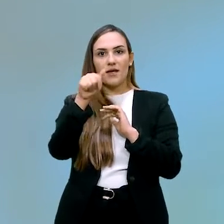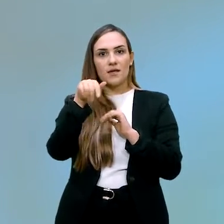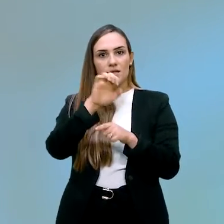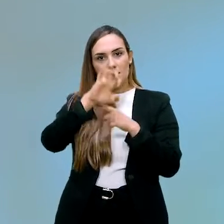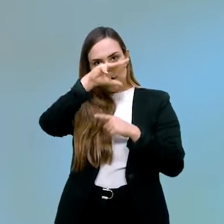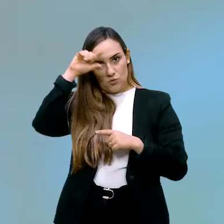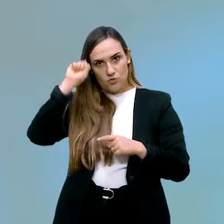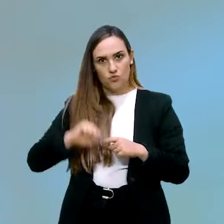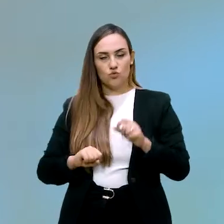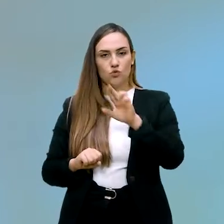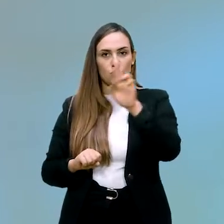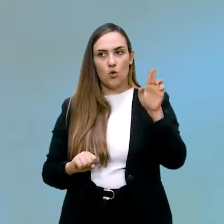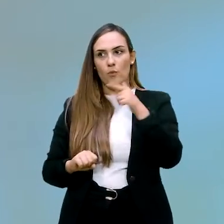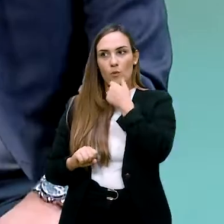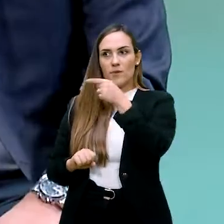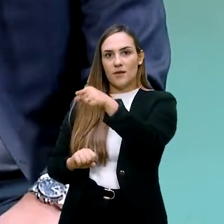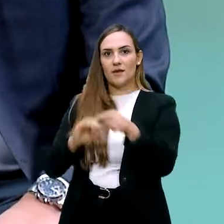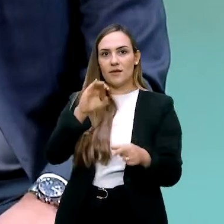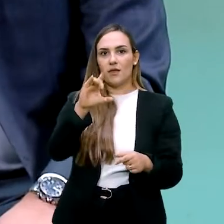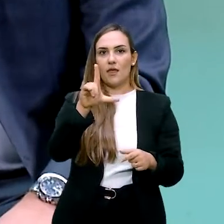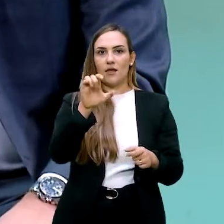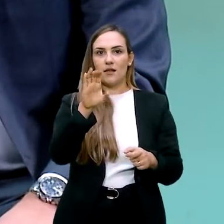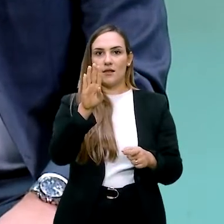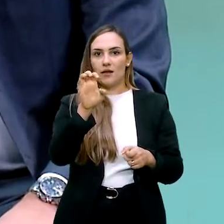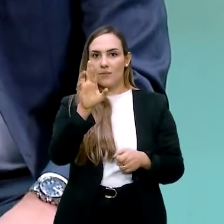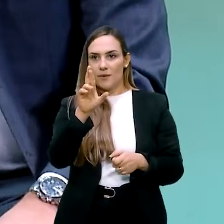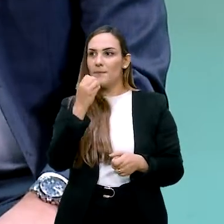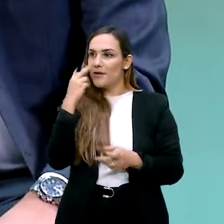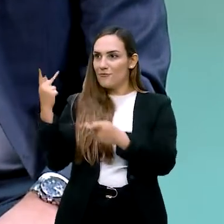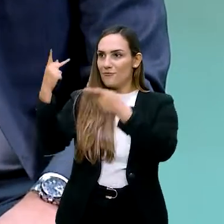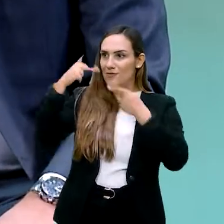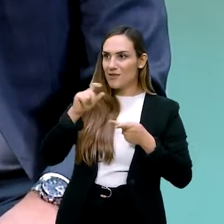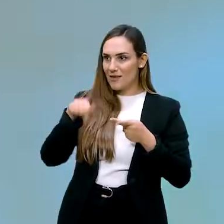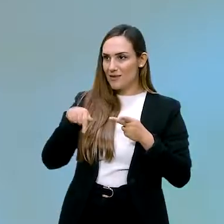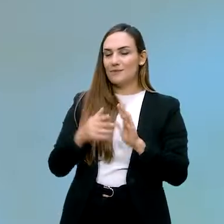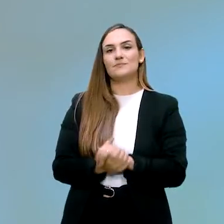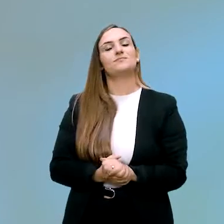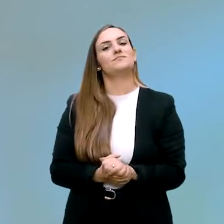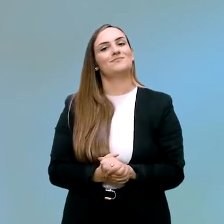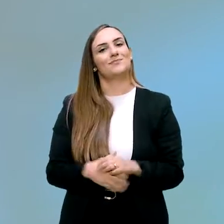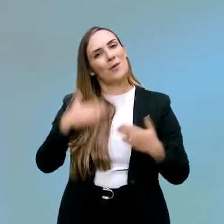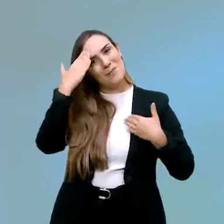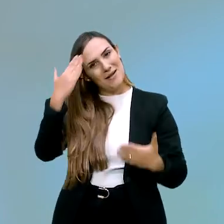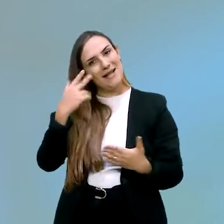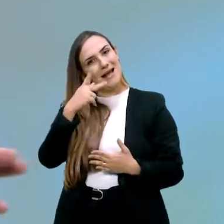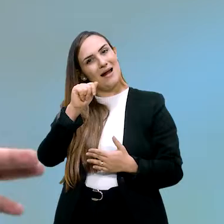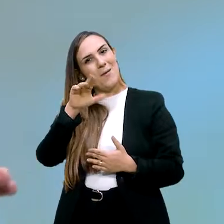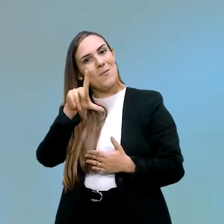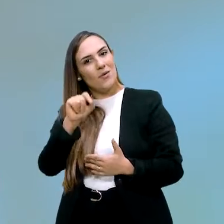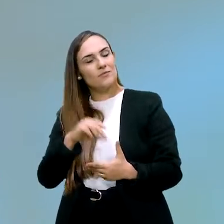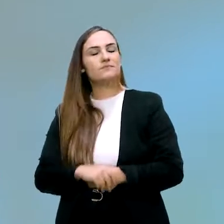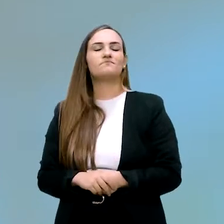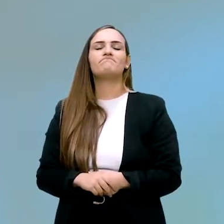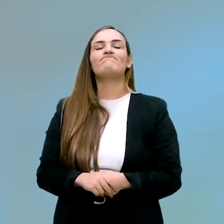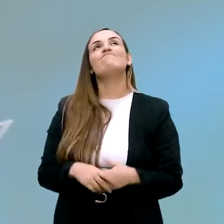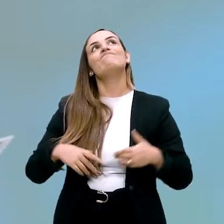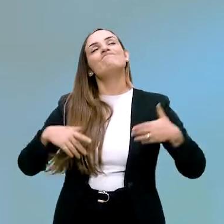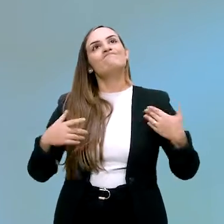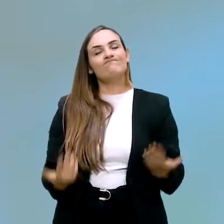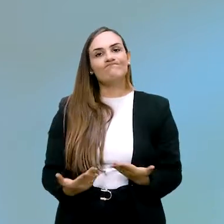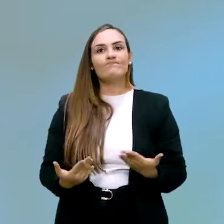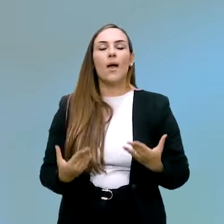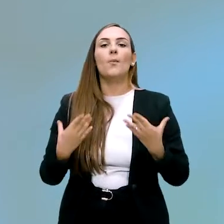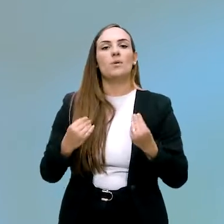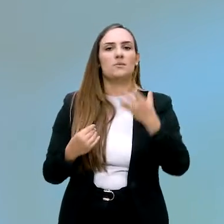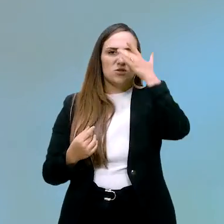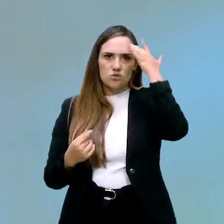do Sul, advogado Kleber Tejada. Seja bem-vindo ao programa. Obrigado, Paulo. Então, para começar, muita gente, todo mundo, na